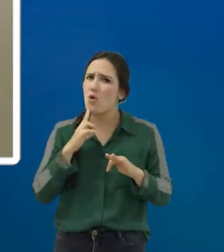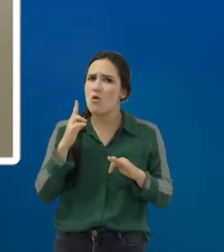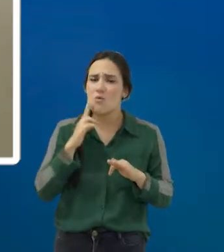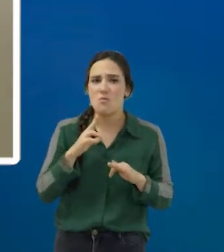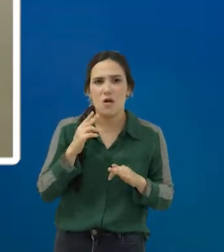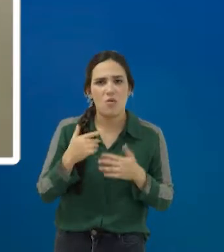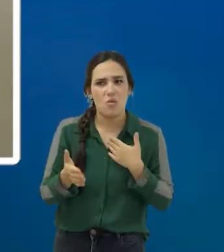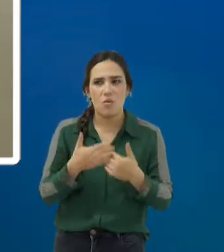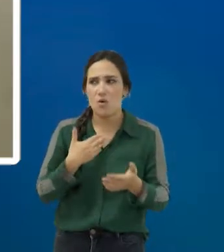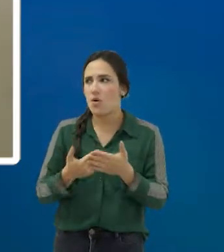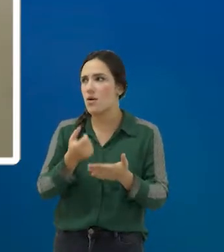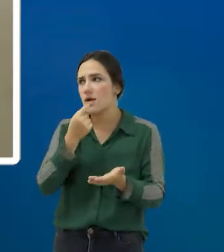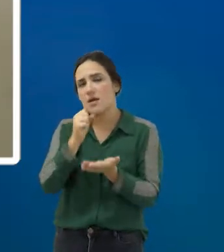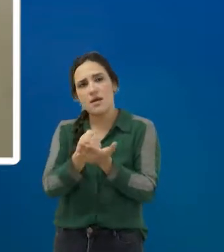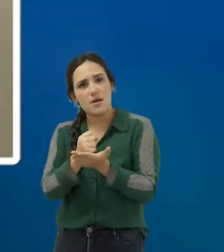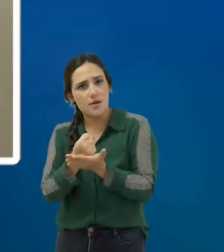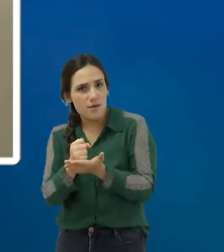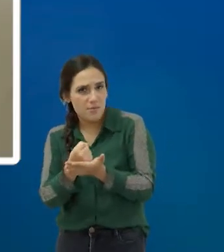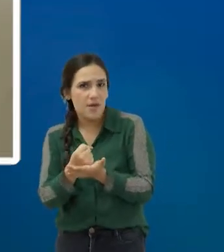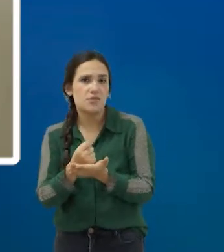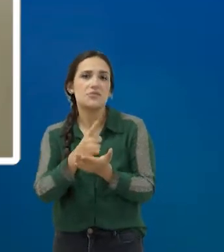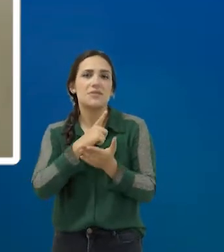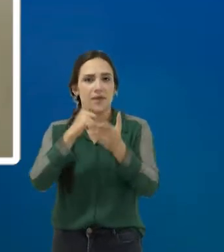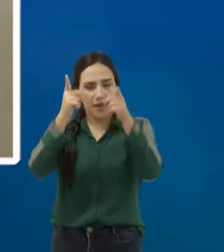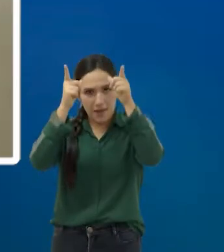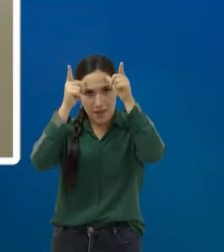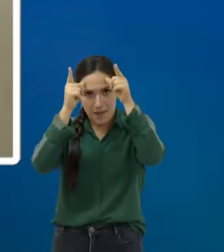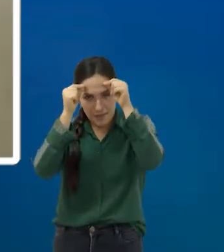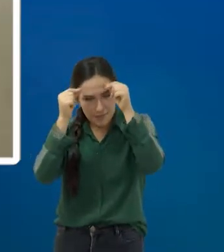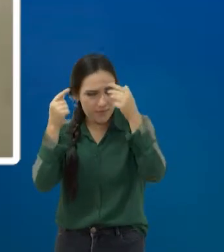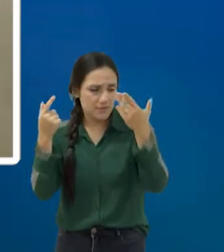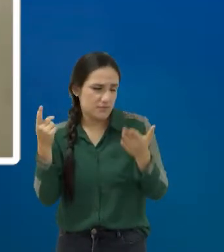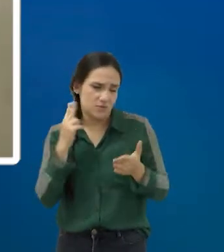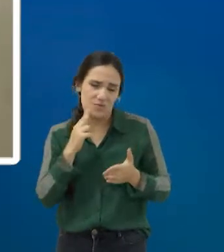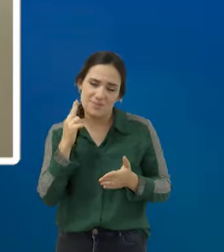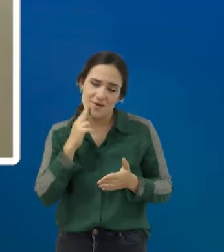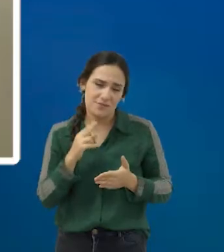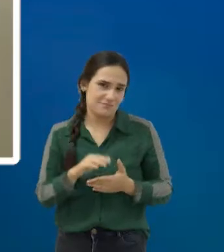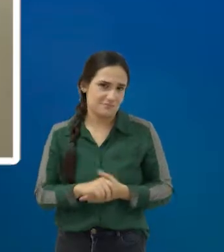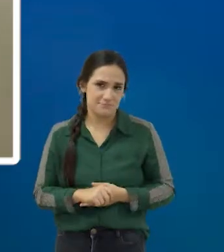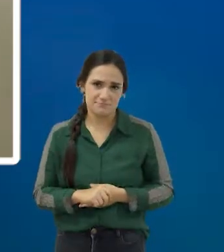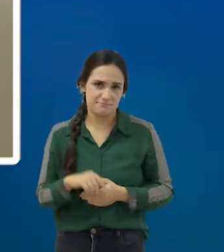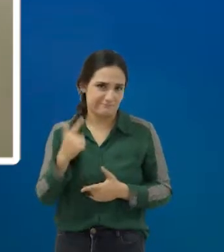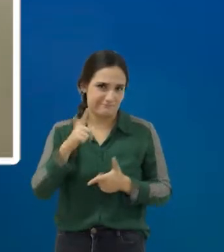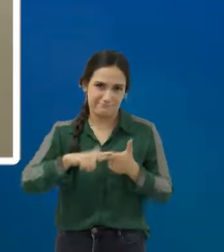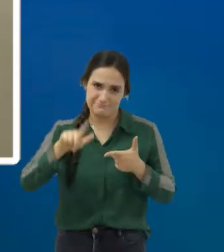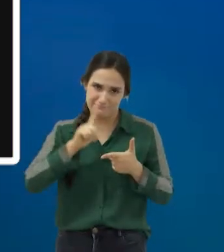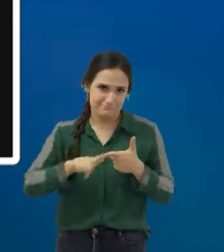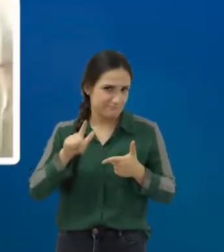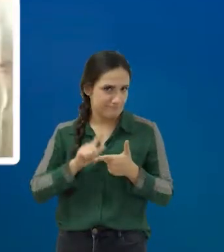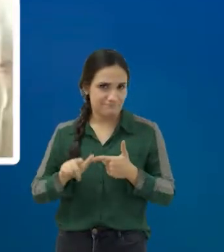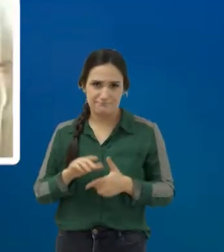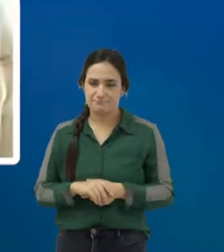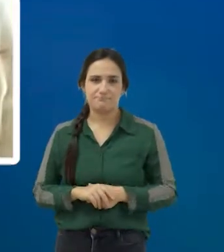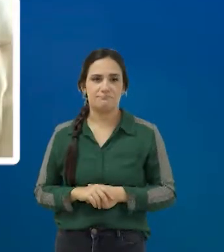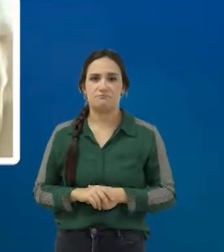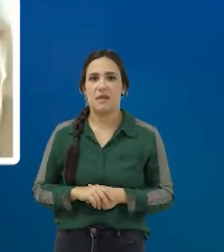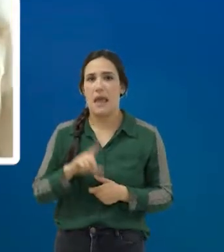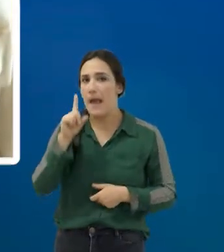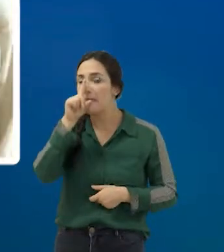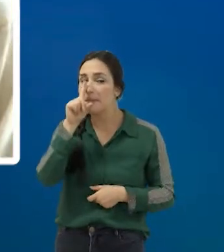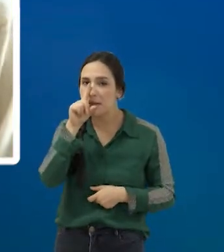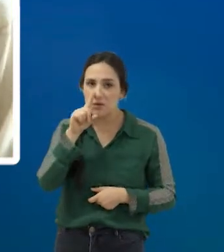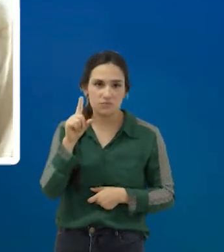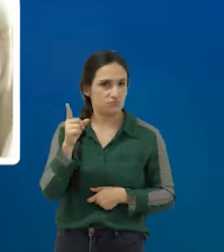suportável, qualquer analgésico ajuda a diminuir a dor, né? Então não tem problema nenhum, não. E não corre